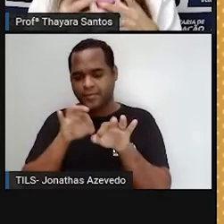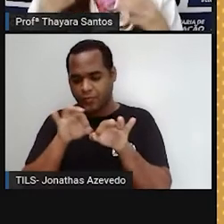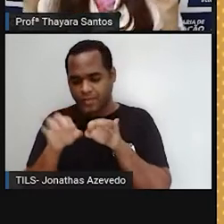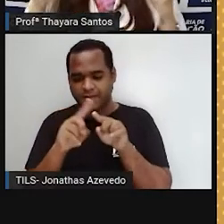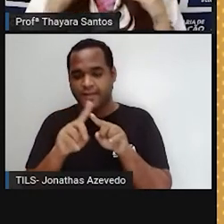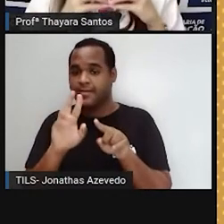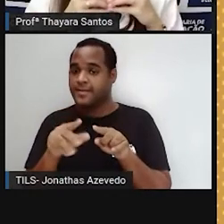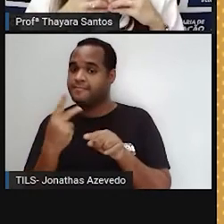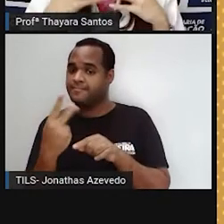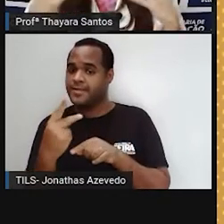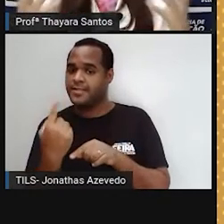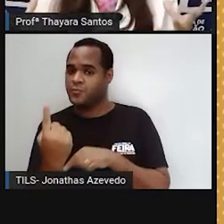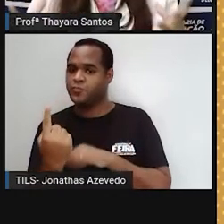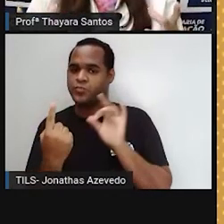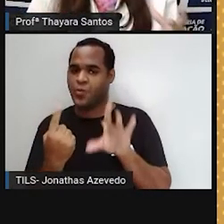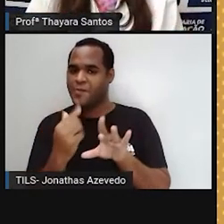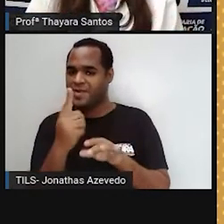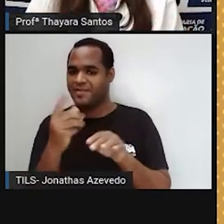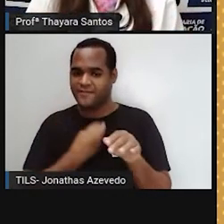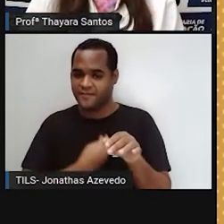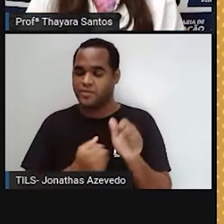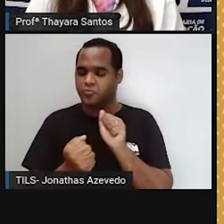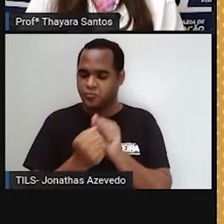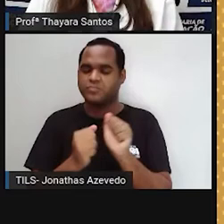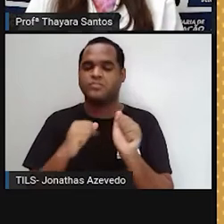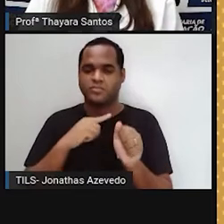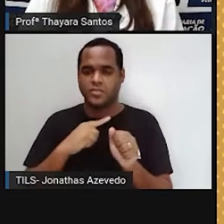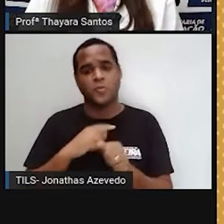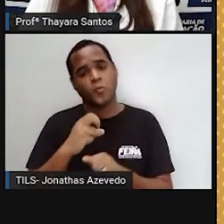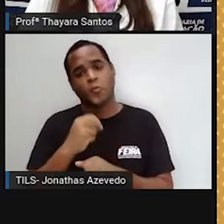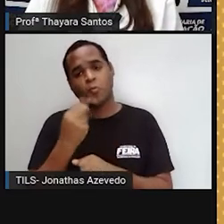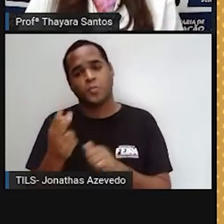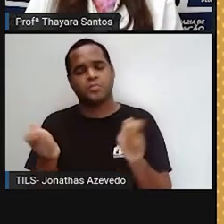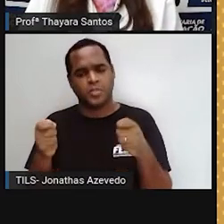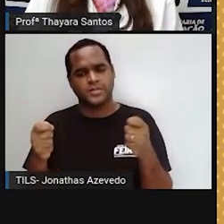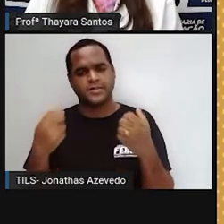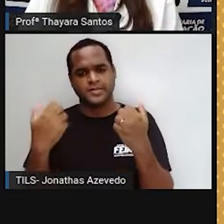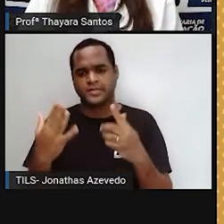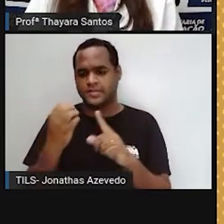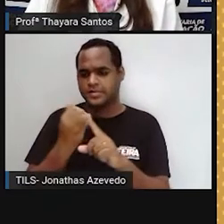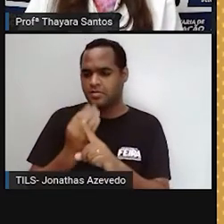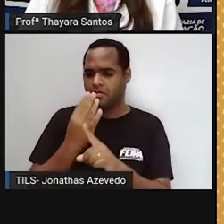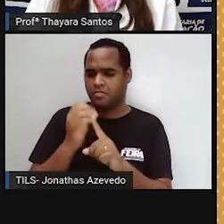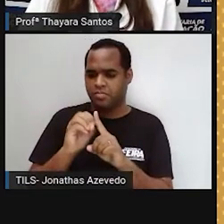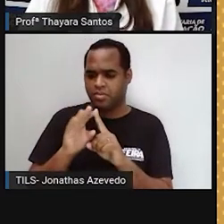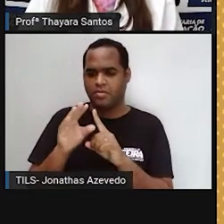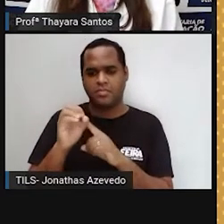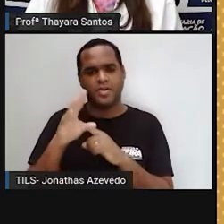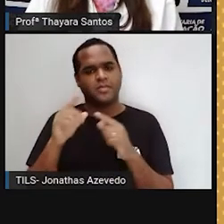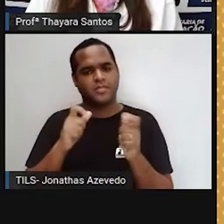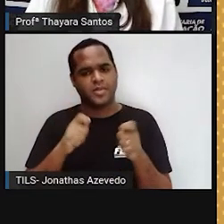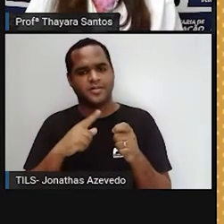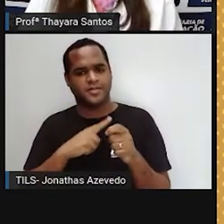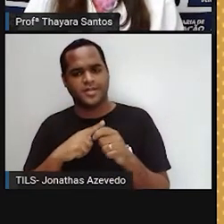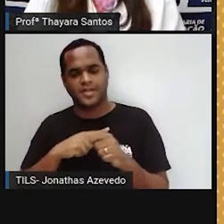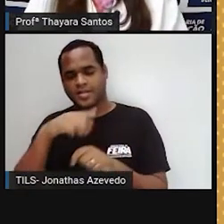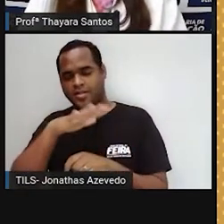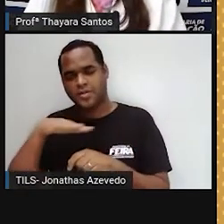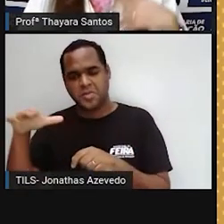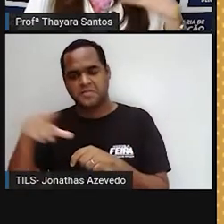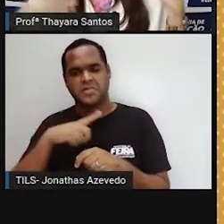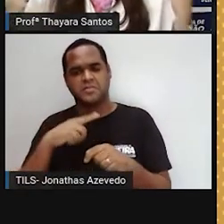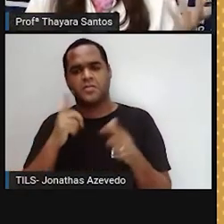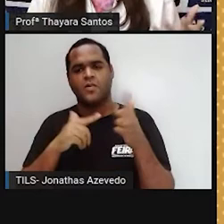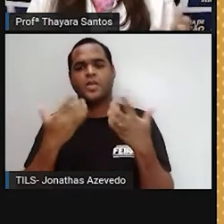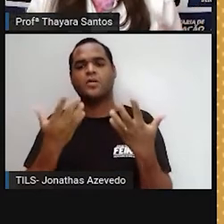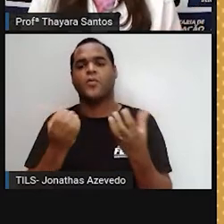organismo individual, mas eles acabam vivendo juntinhos ali. Ou então pode ser que esse broto se desprenda, caia na superfície